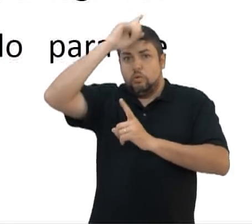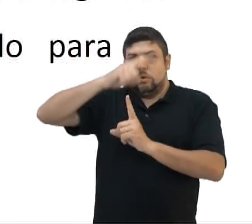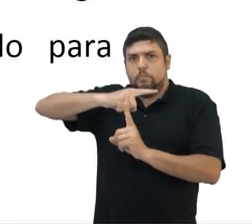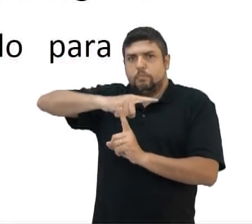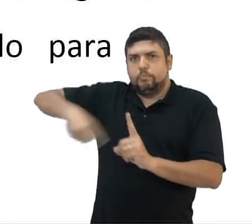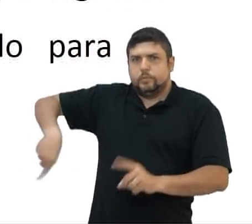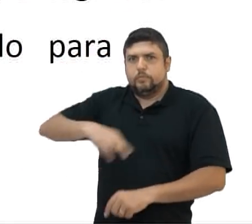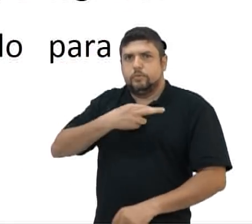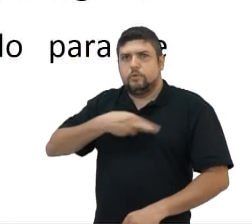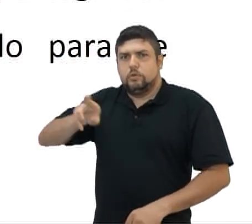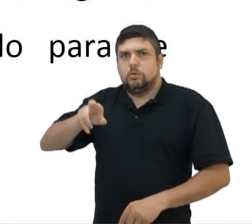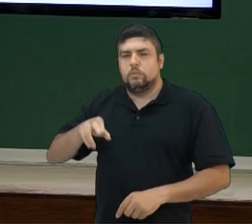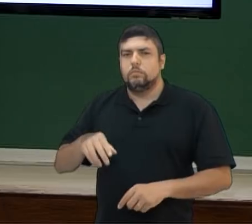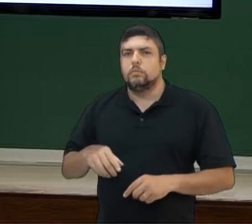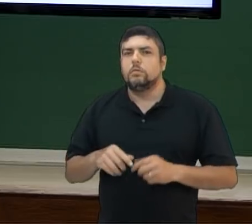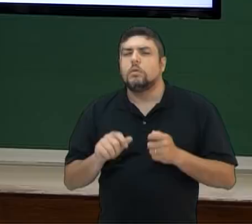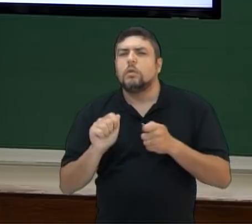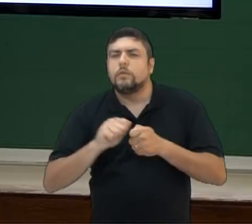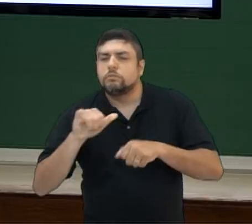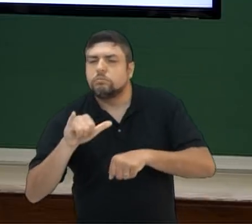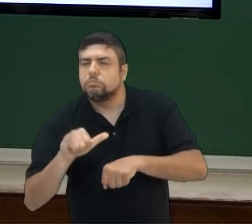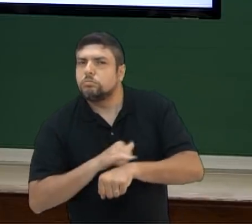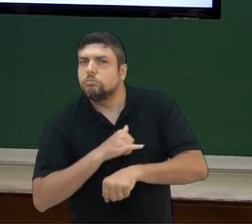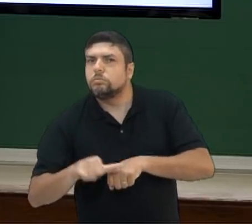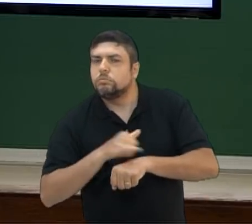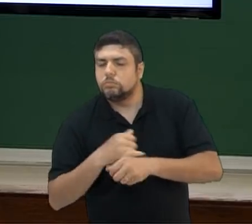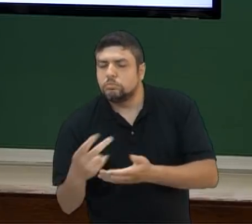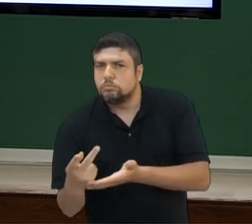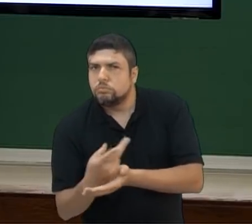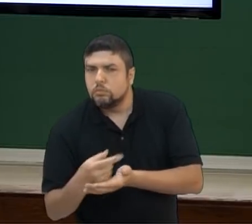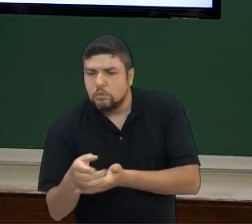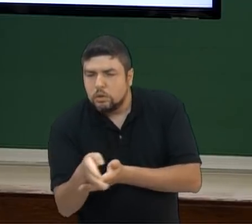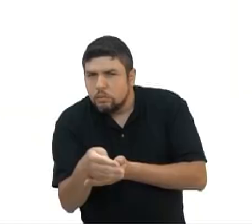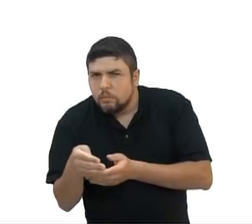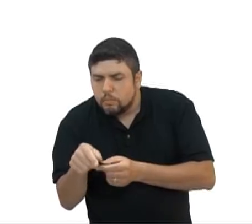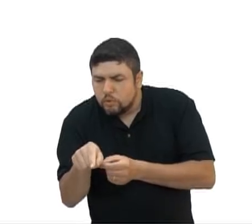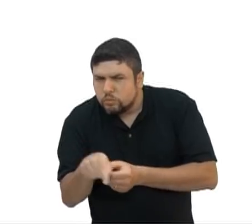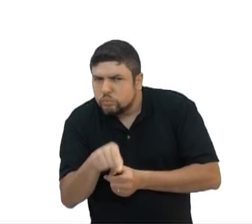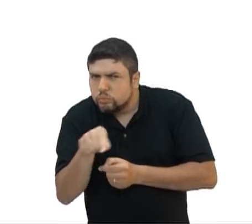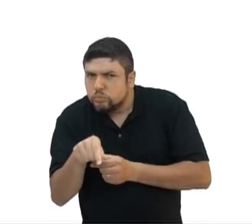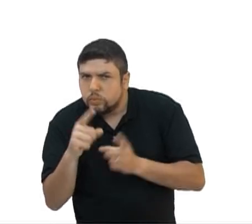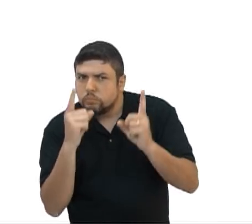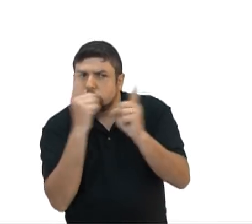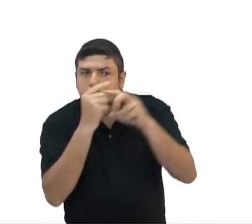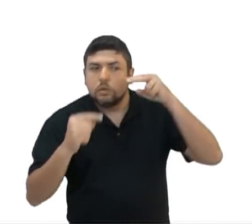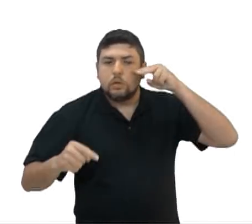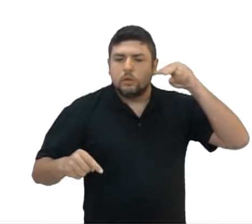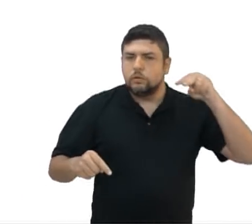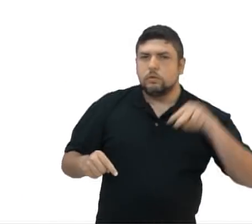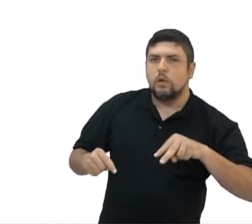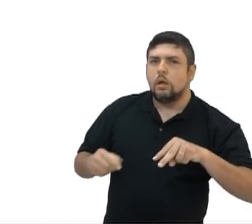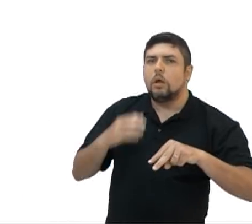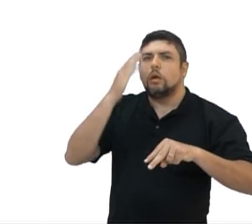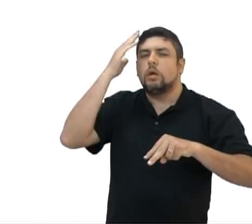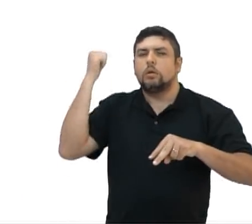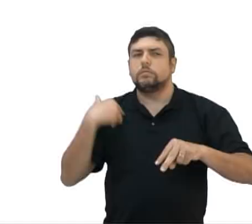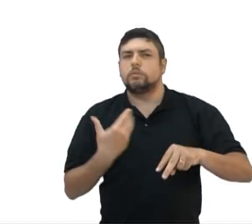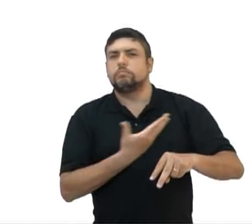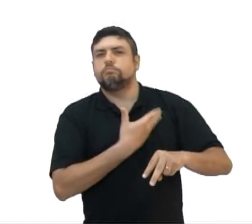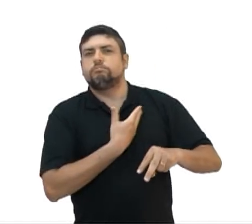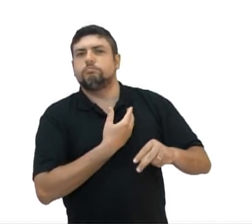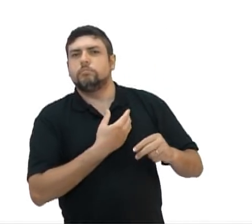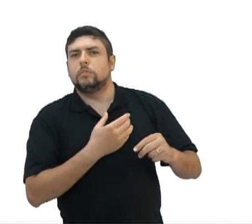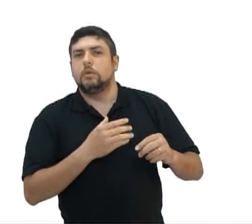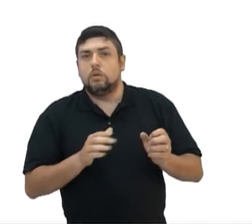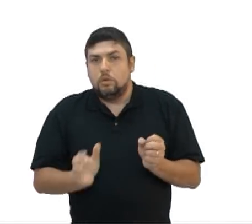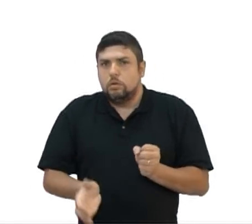símbolo para se identificarem uns com os outros. Ao se encontrarem, esses cristãos, de forma